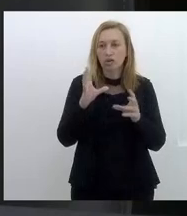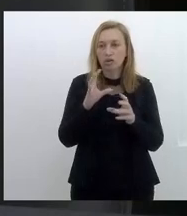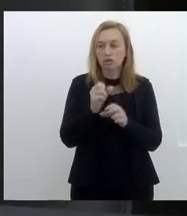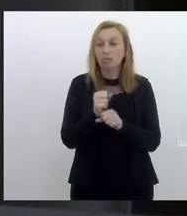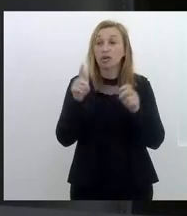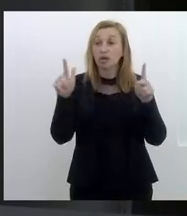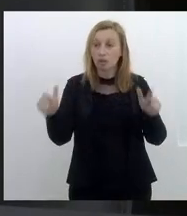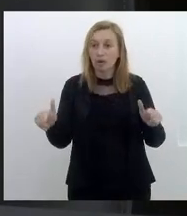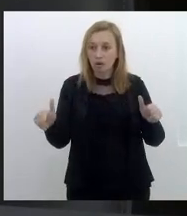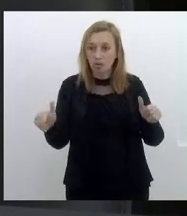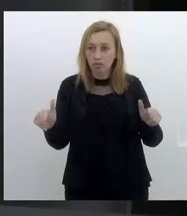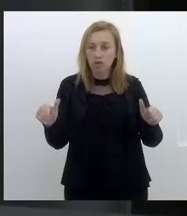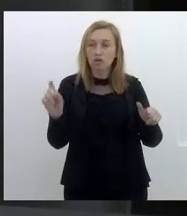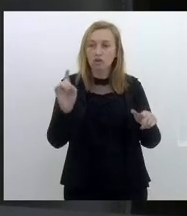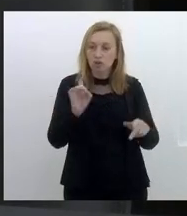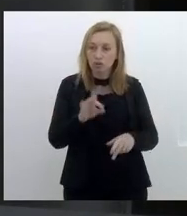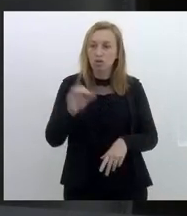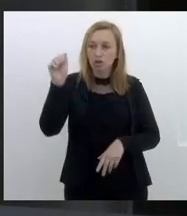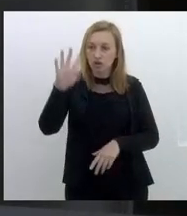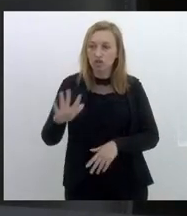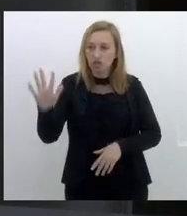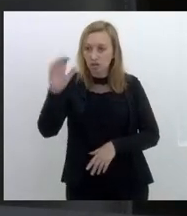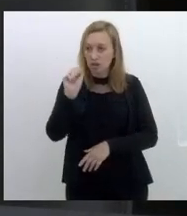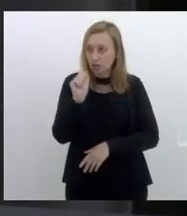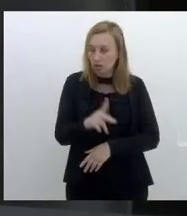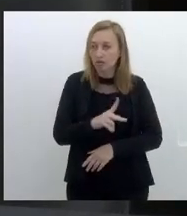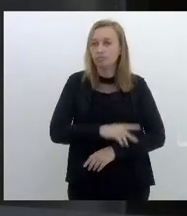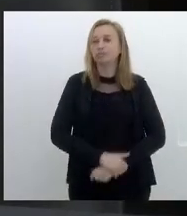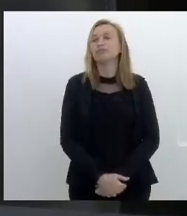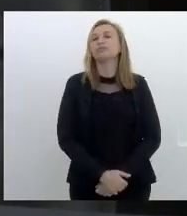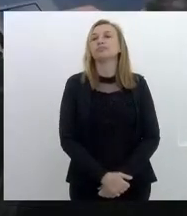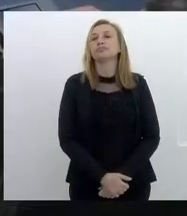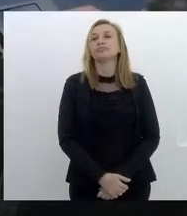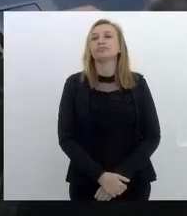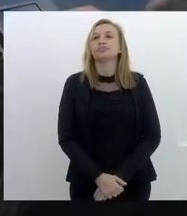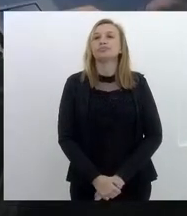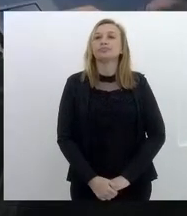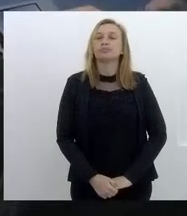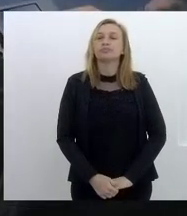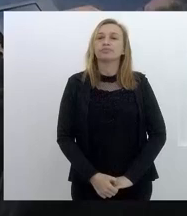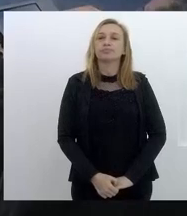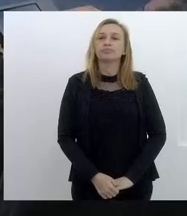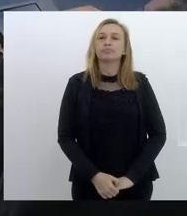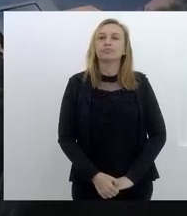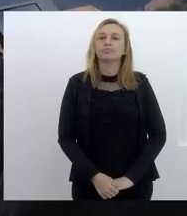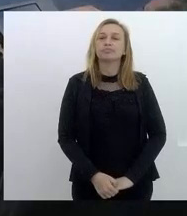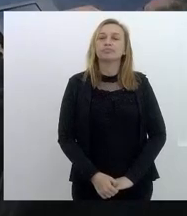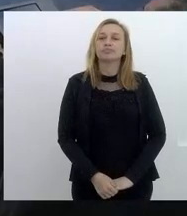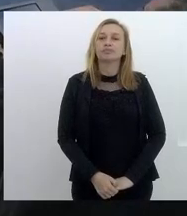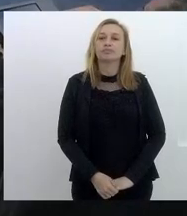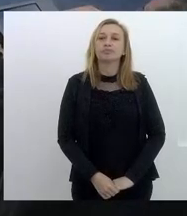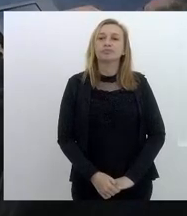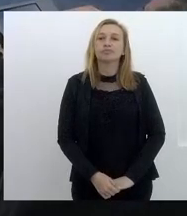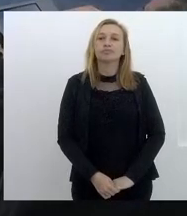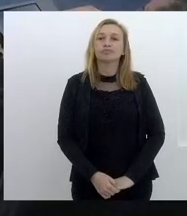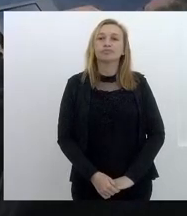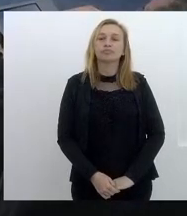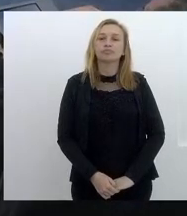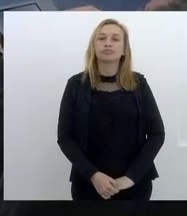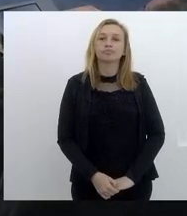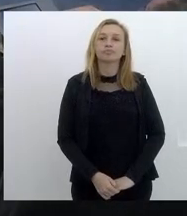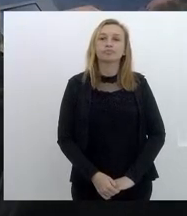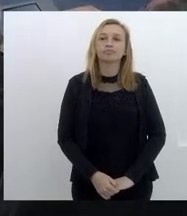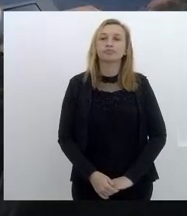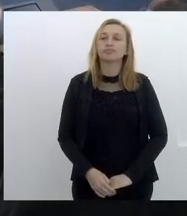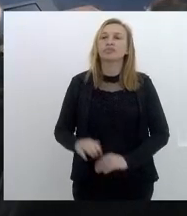só pros em geral servidores em geral ok a passar a palavra para